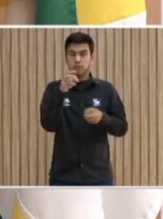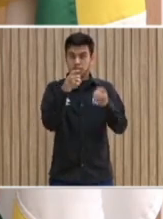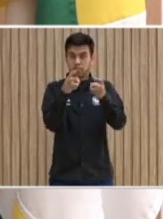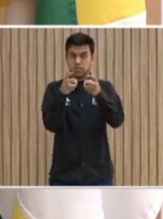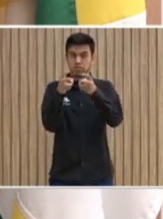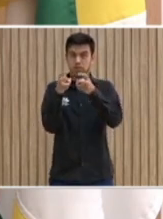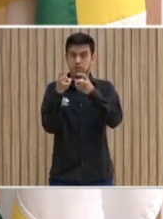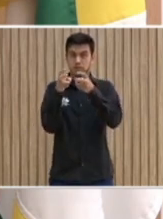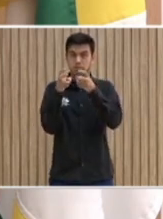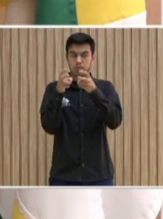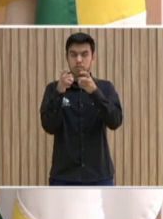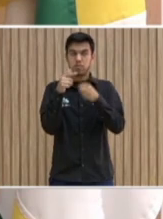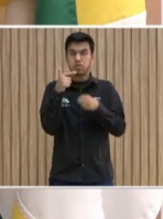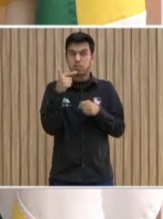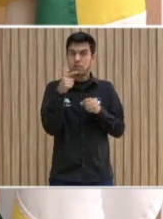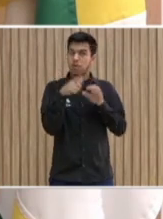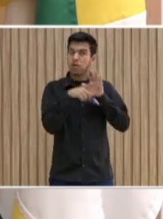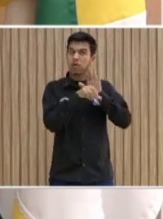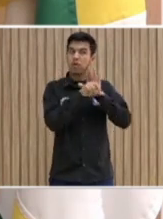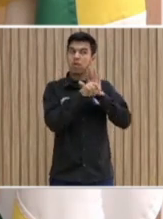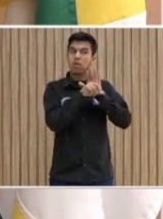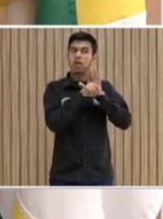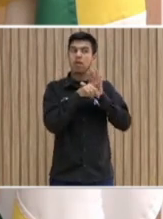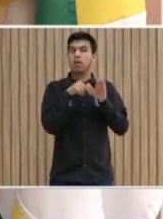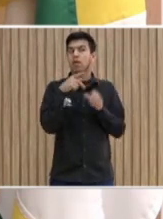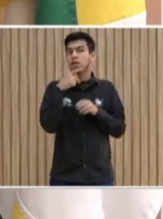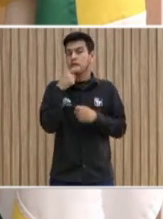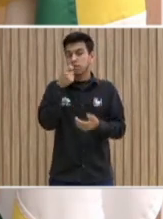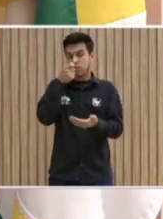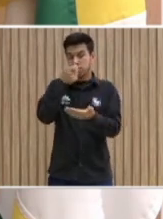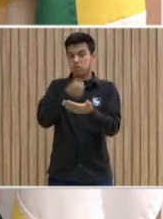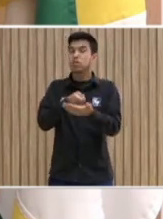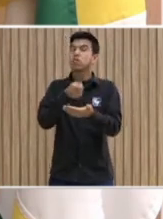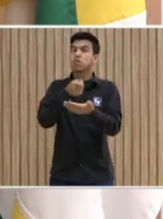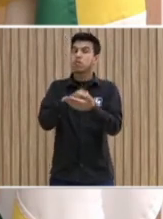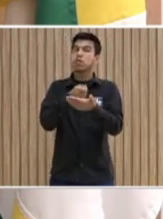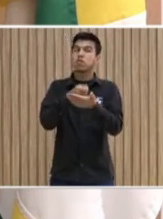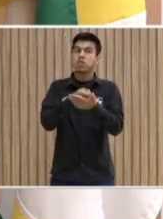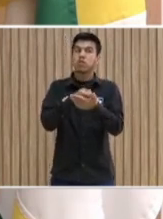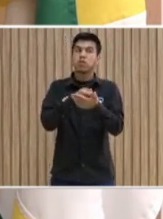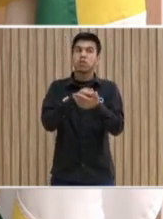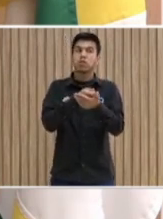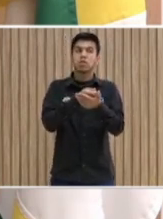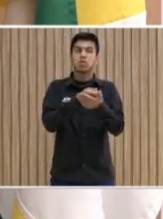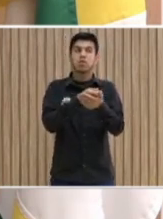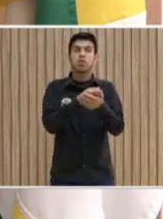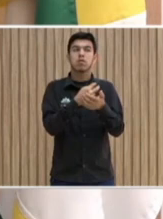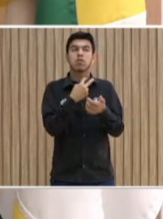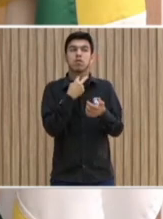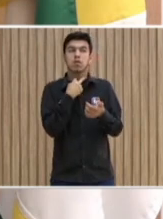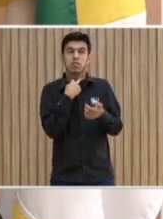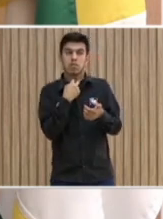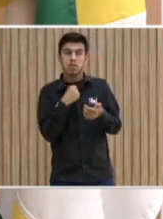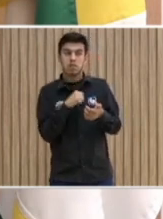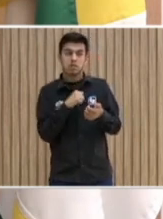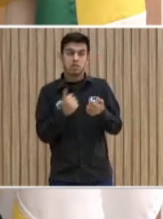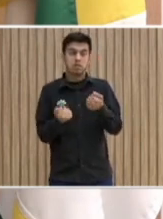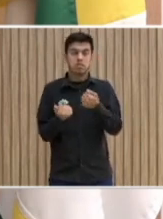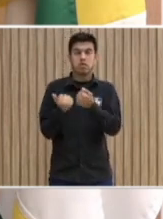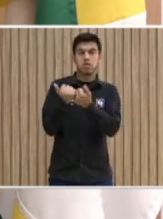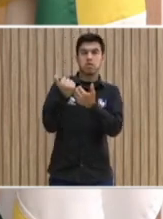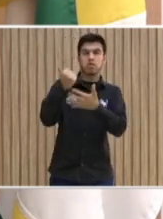algum a lei fala que a Procuradoria da mulher tem dever de julgamento ou mesmo possui poderes para mandar